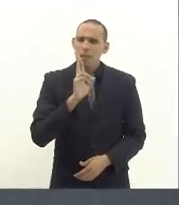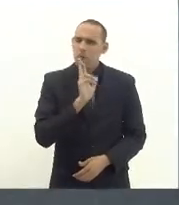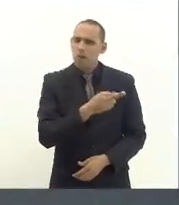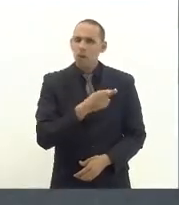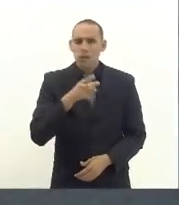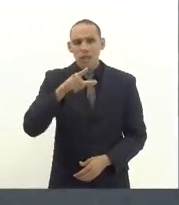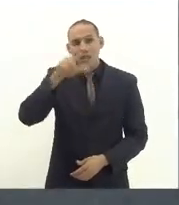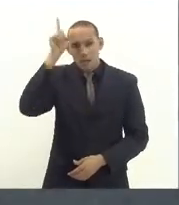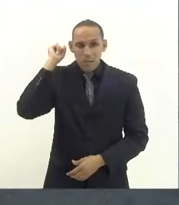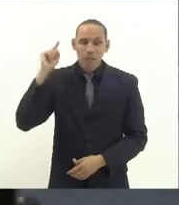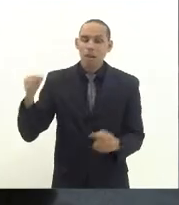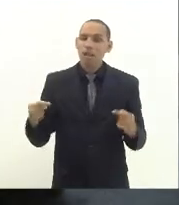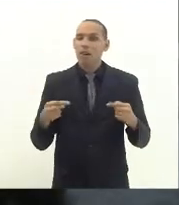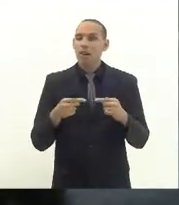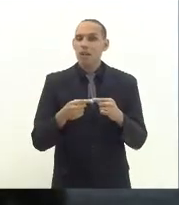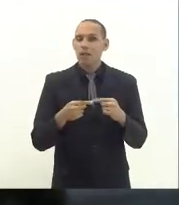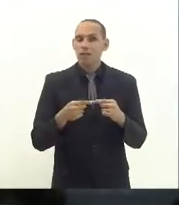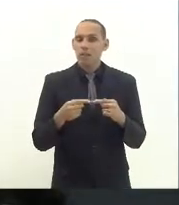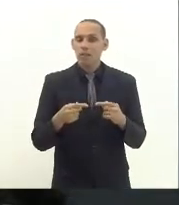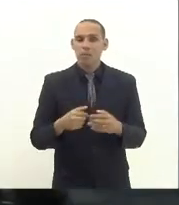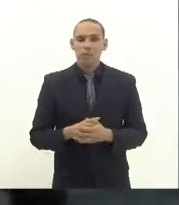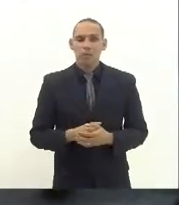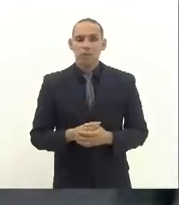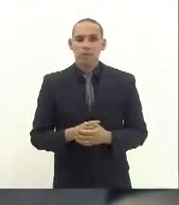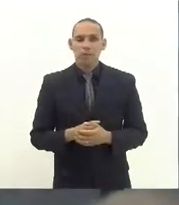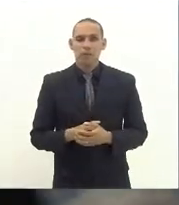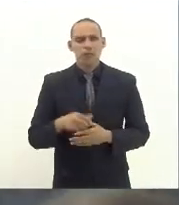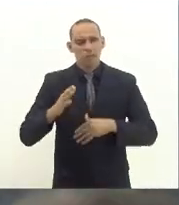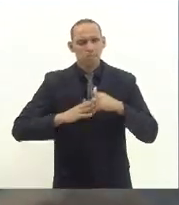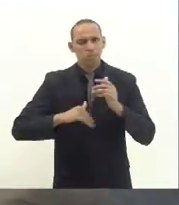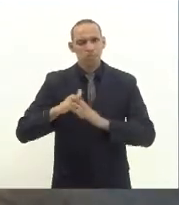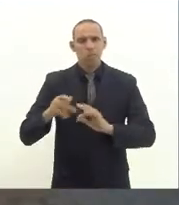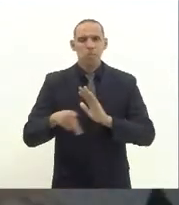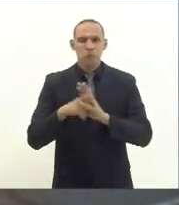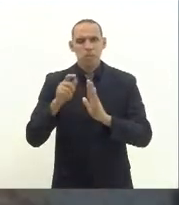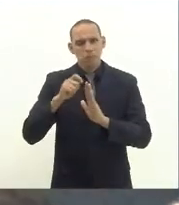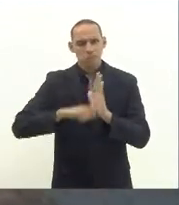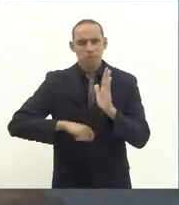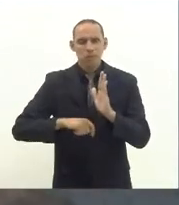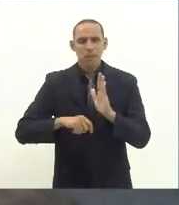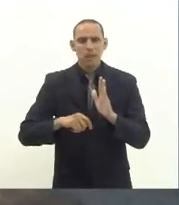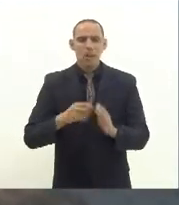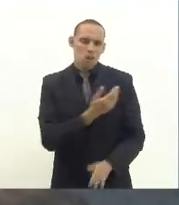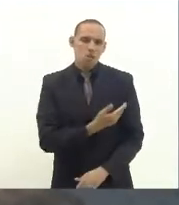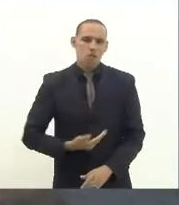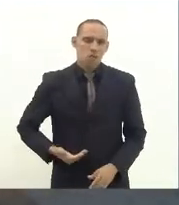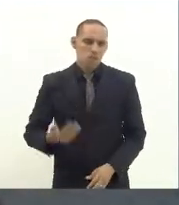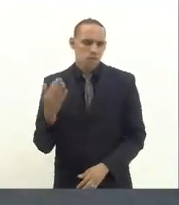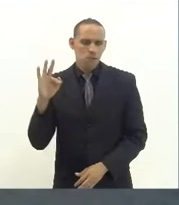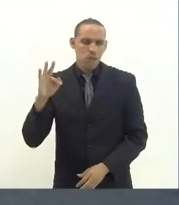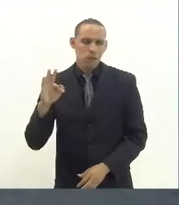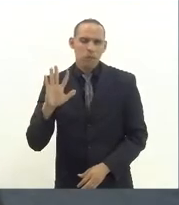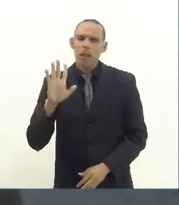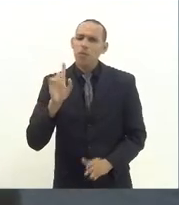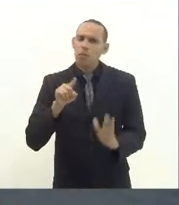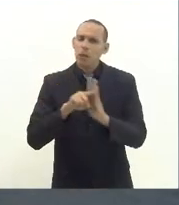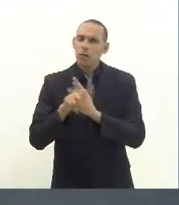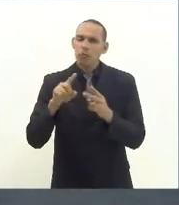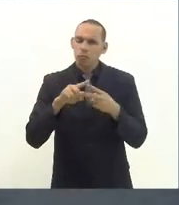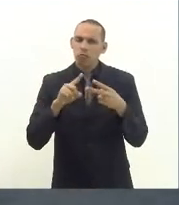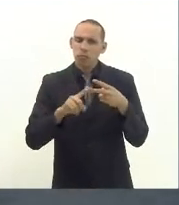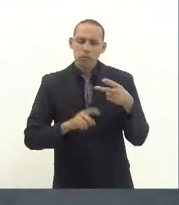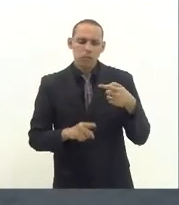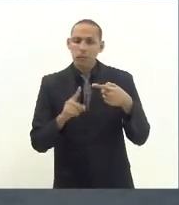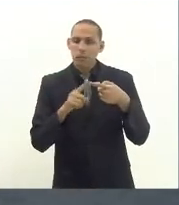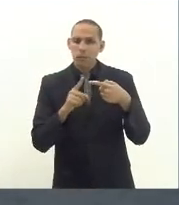deputado dos Paulo com relação à competência né do contrato que é do governo federal ia fazer duas perguntas